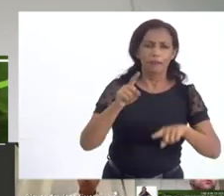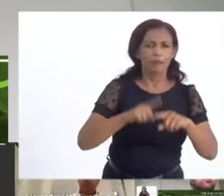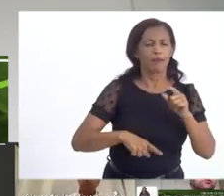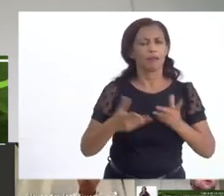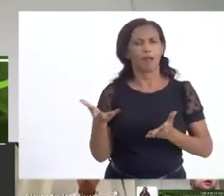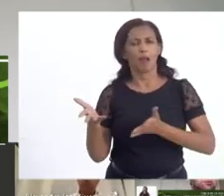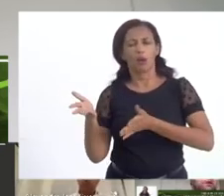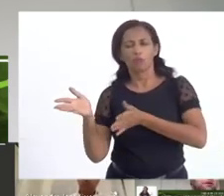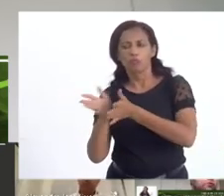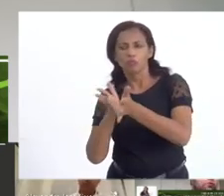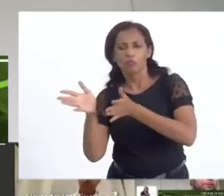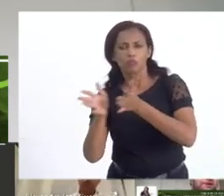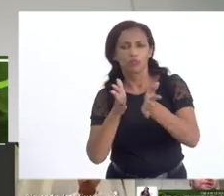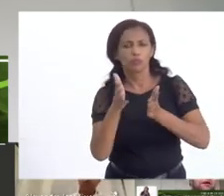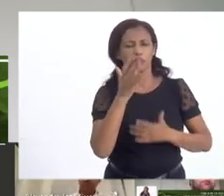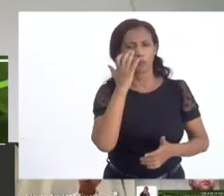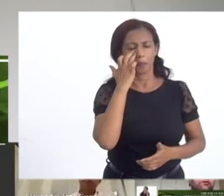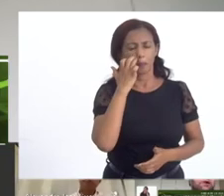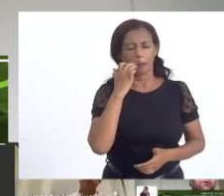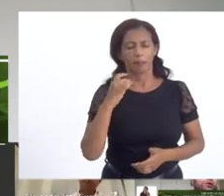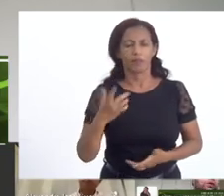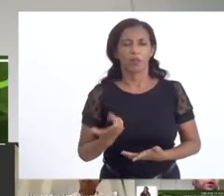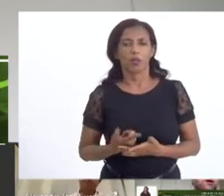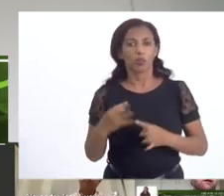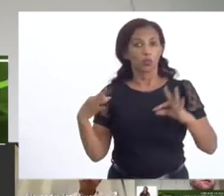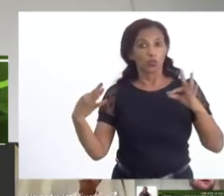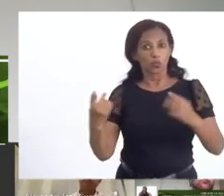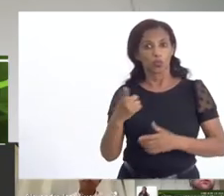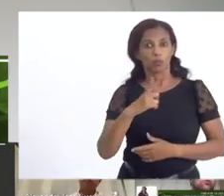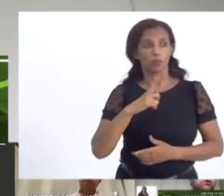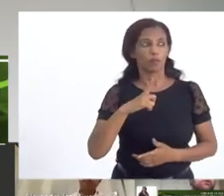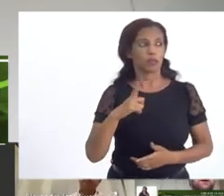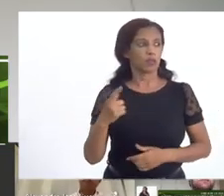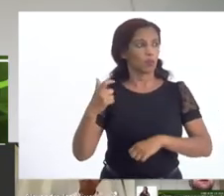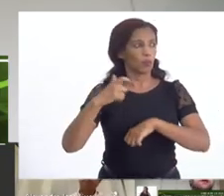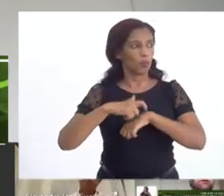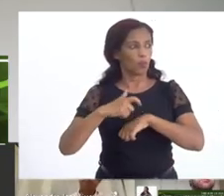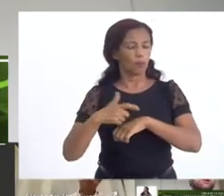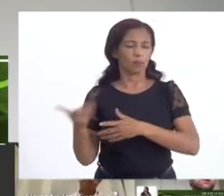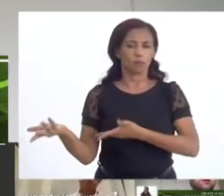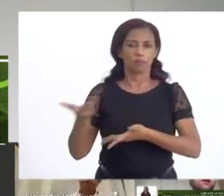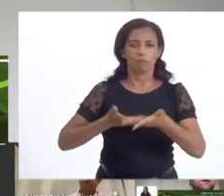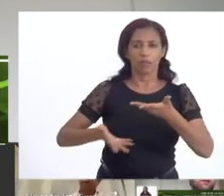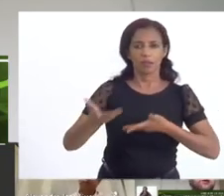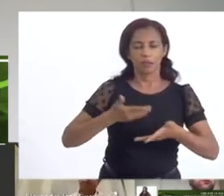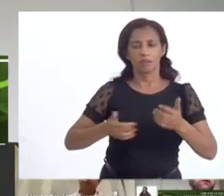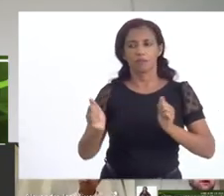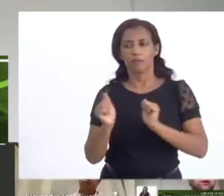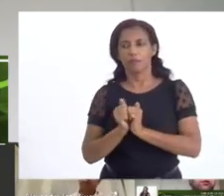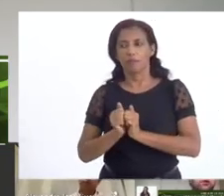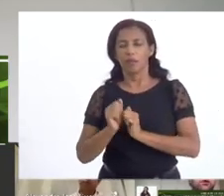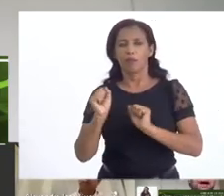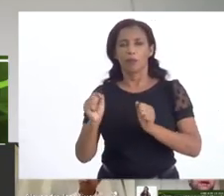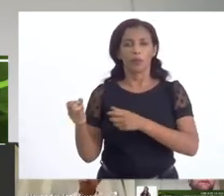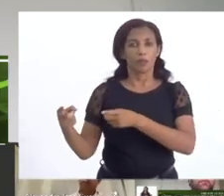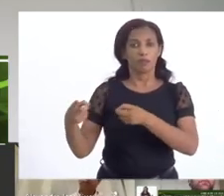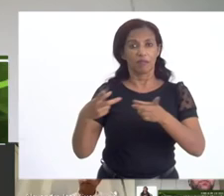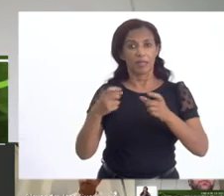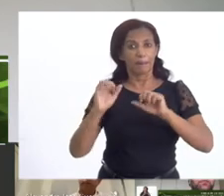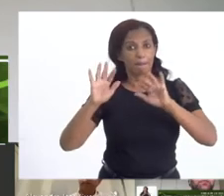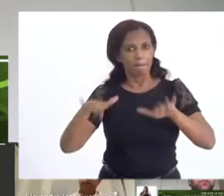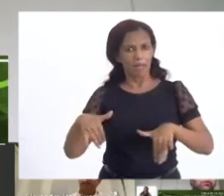os destinos, os municípios têm sido muito parceiros, os convention bureau também atuando muito em parceria com a gente, para a gente poder vender o nosso